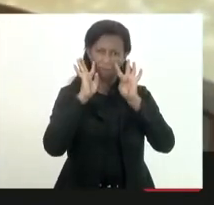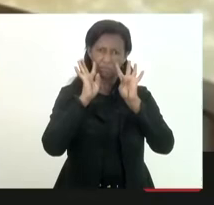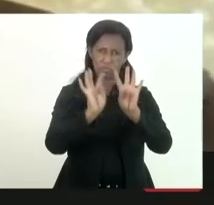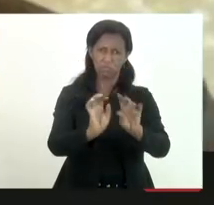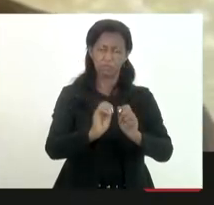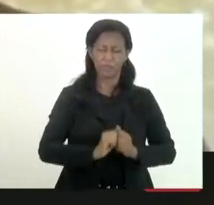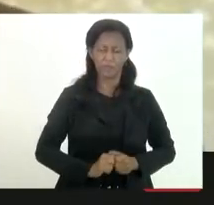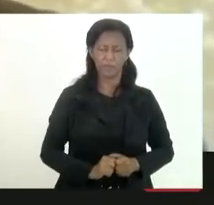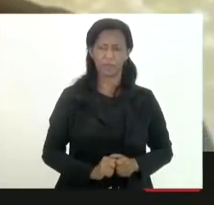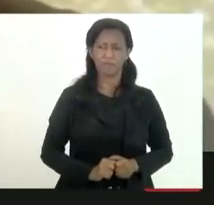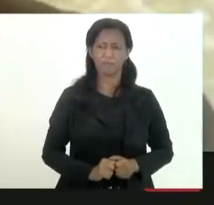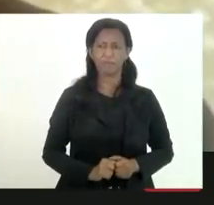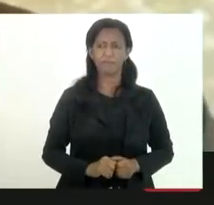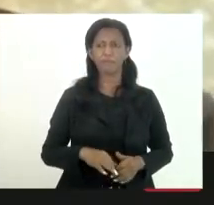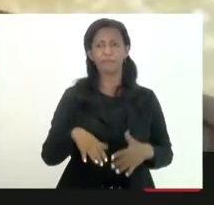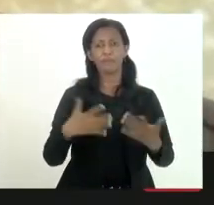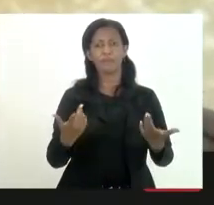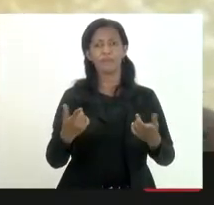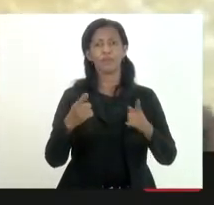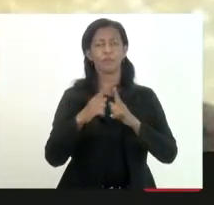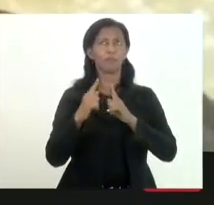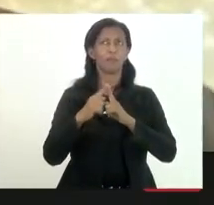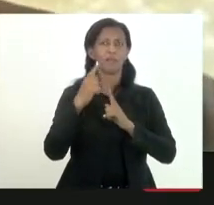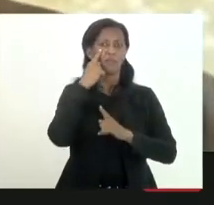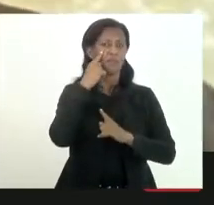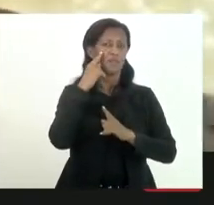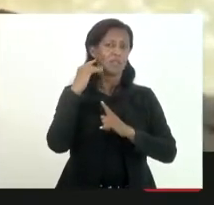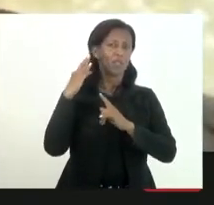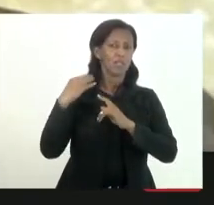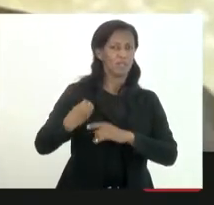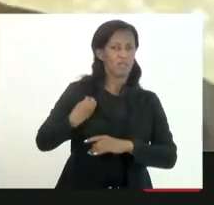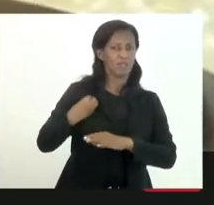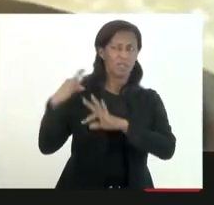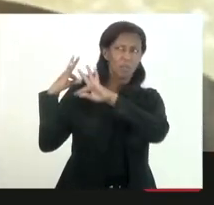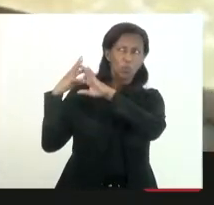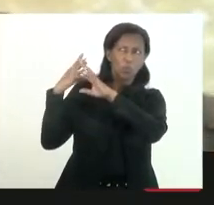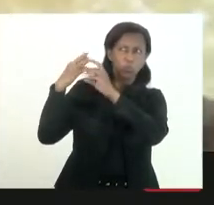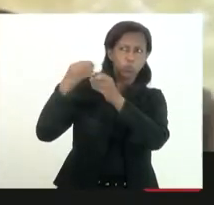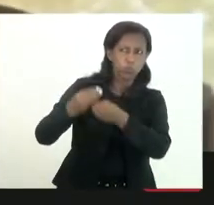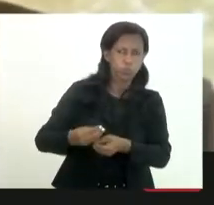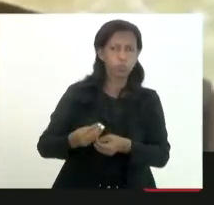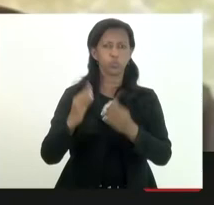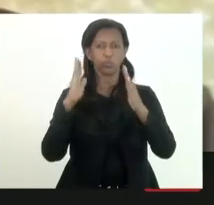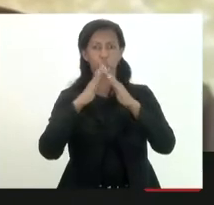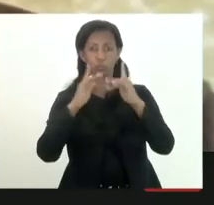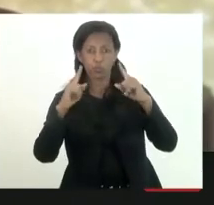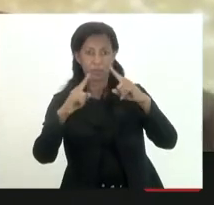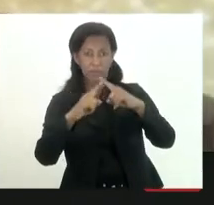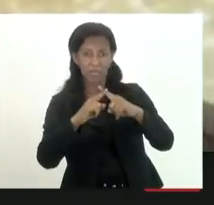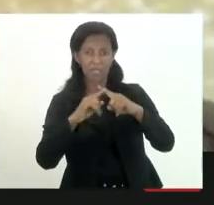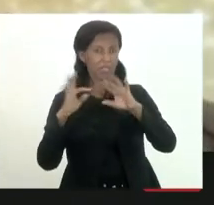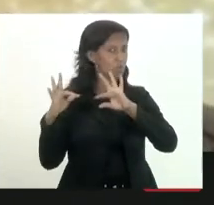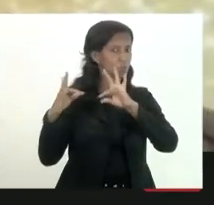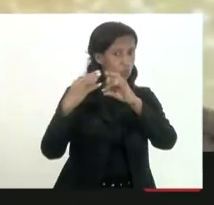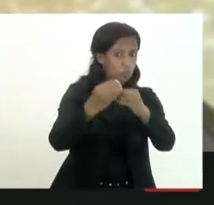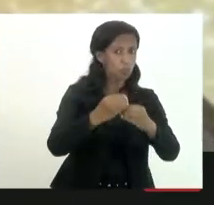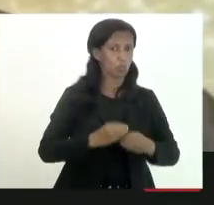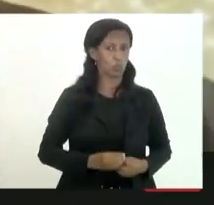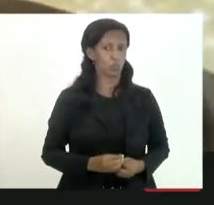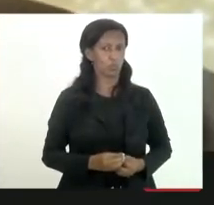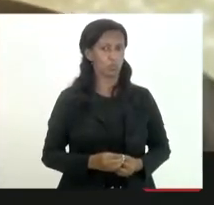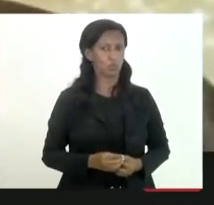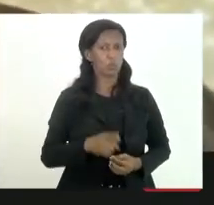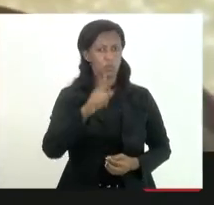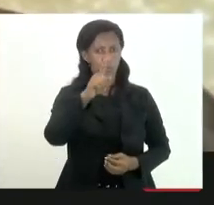né? Eu levantei tudo aqui do seu histórico, da sua igreja, da Tecim, não é isso? Então, o senhor